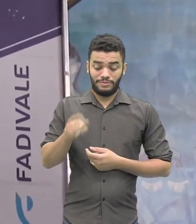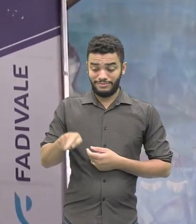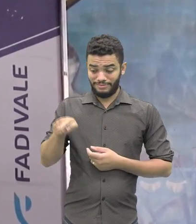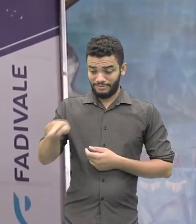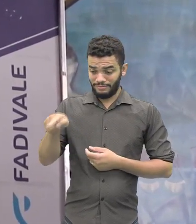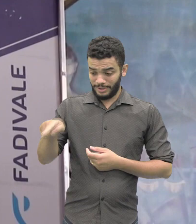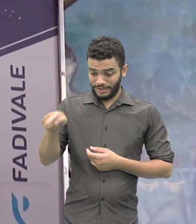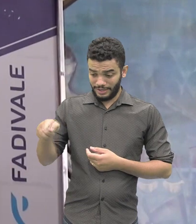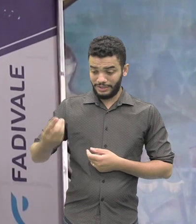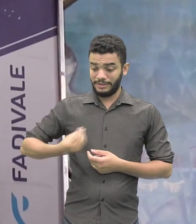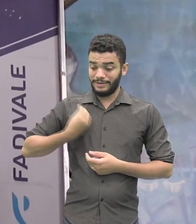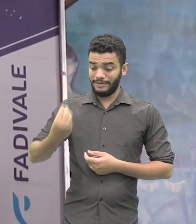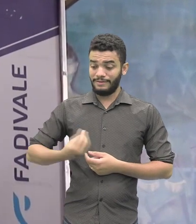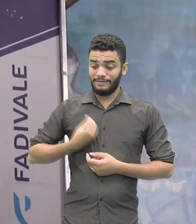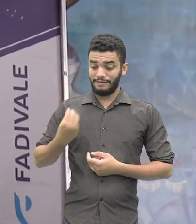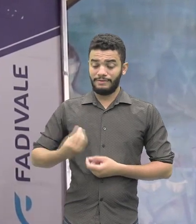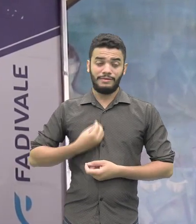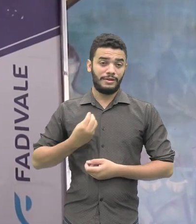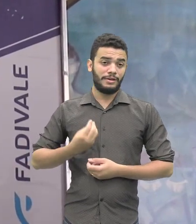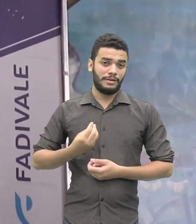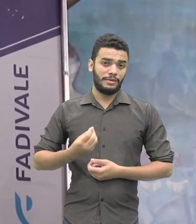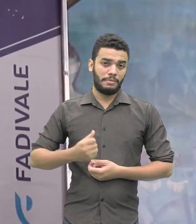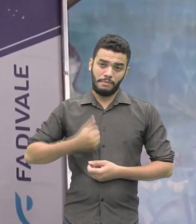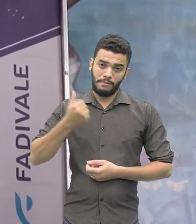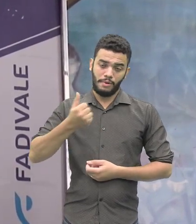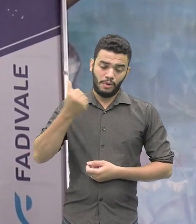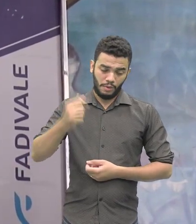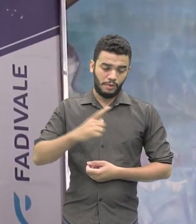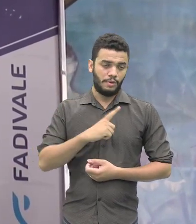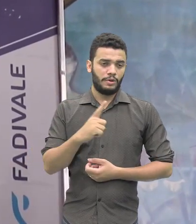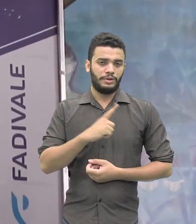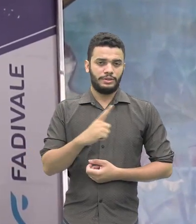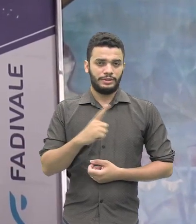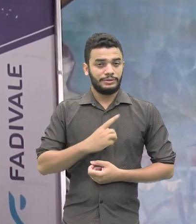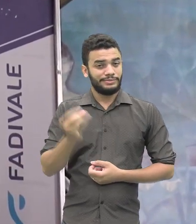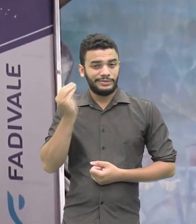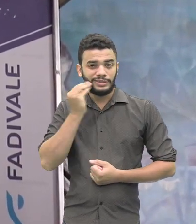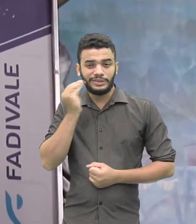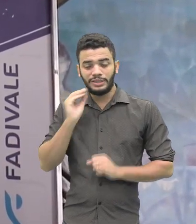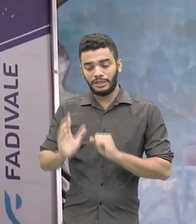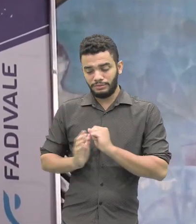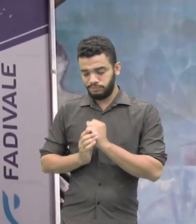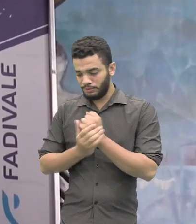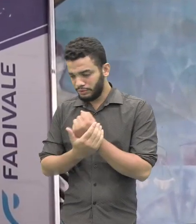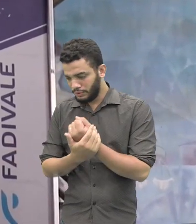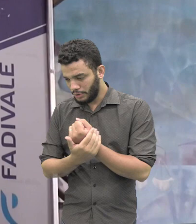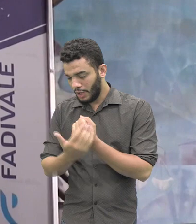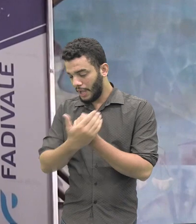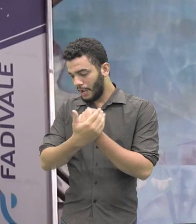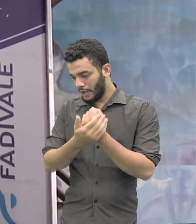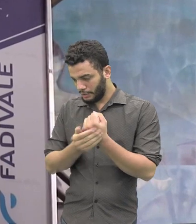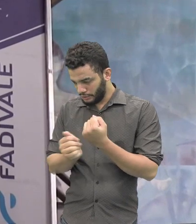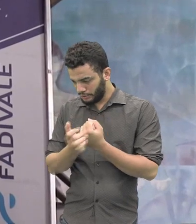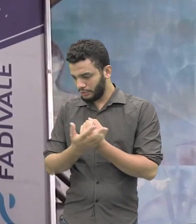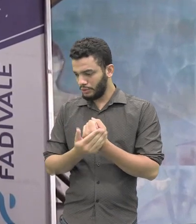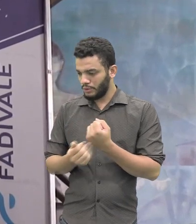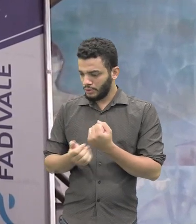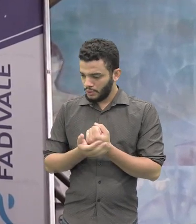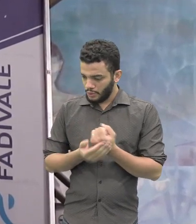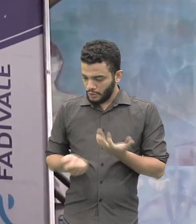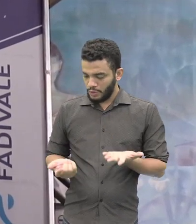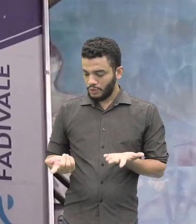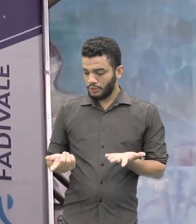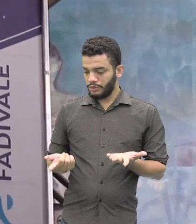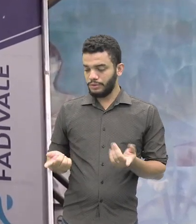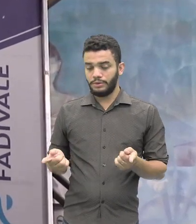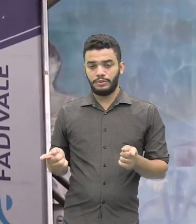vulnerabilidade nós temos Aí acolhido temos tentado ajudar em parceria juntamente com as demais